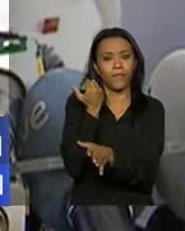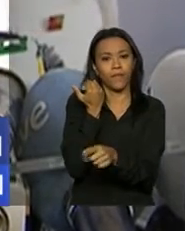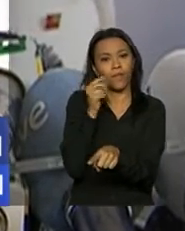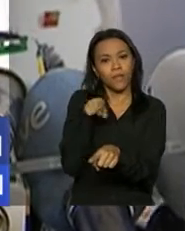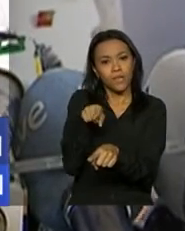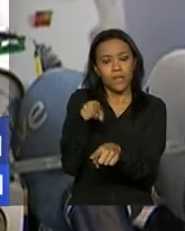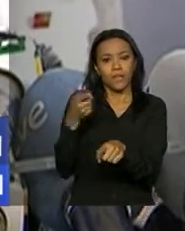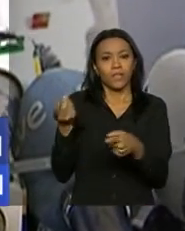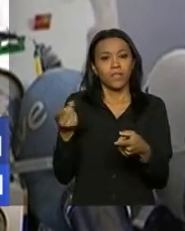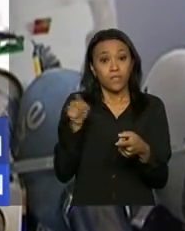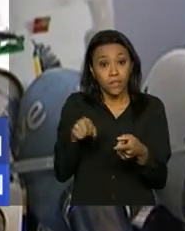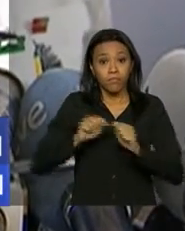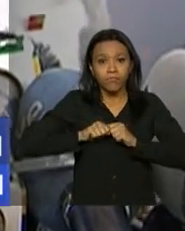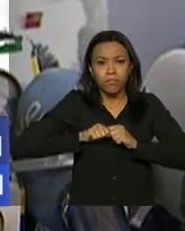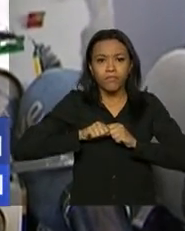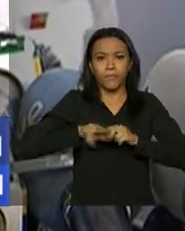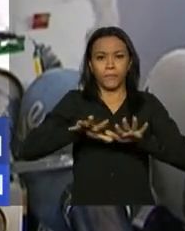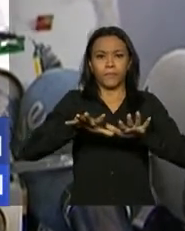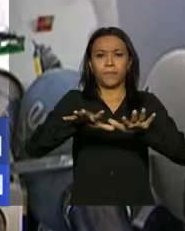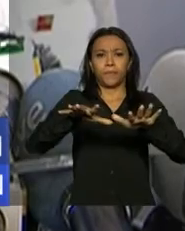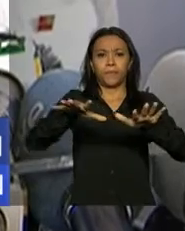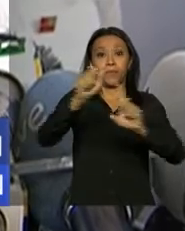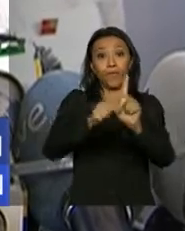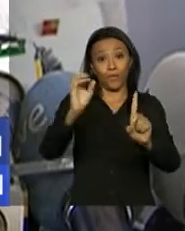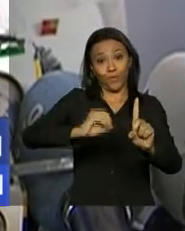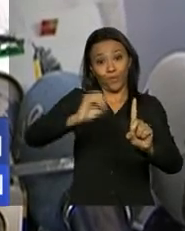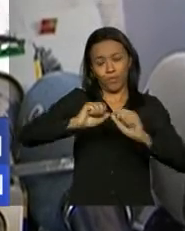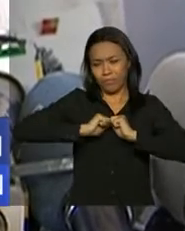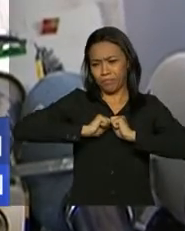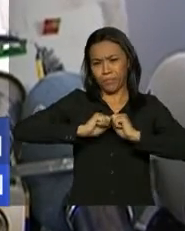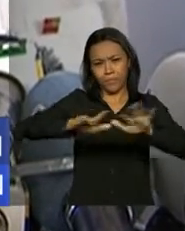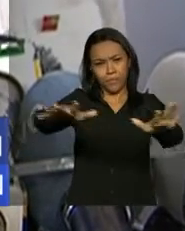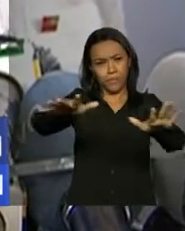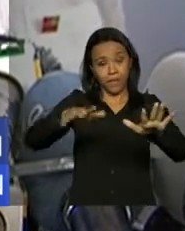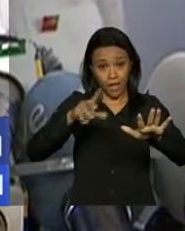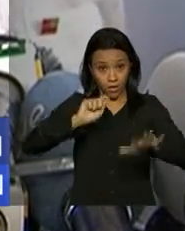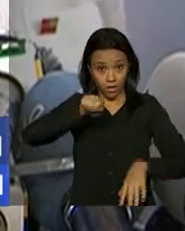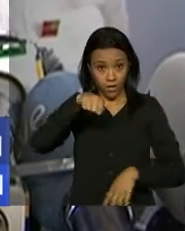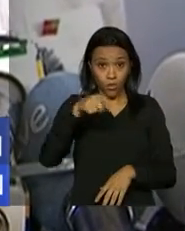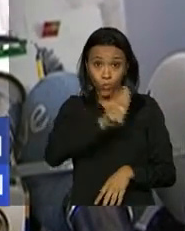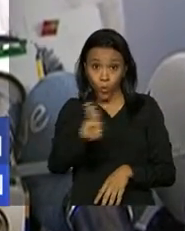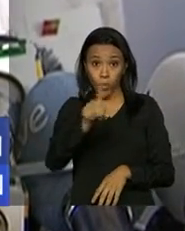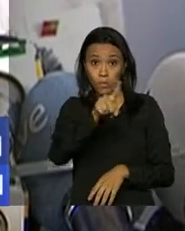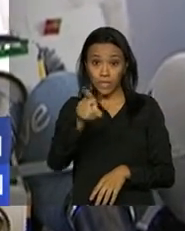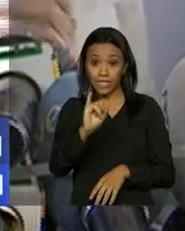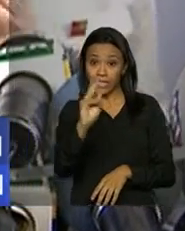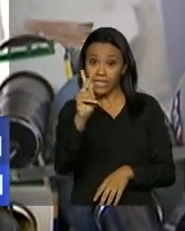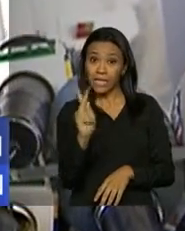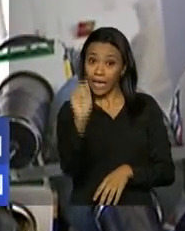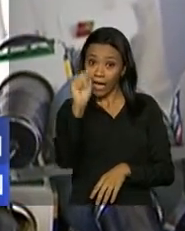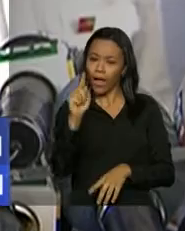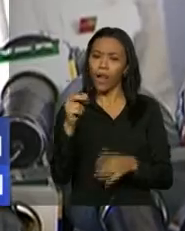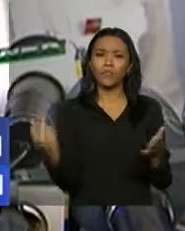com essa explosividade que houve a partir de outubro para cá. Ele chama Zika, porque ele vem de uma região